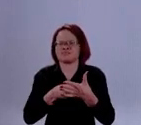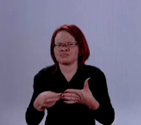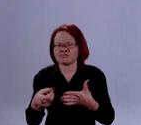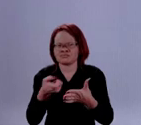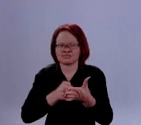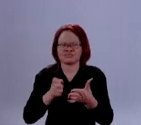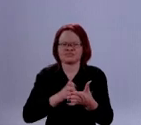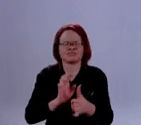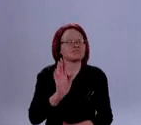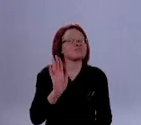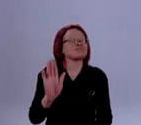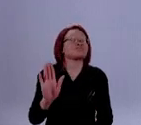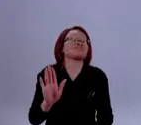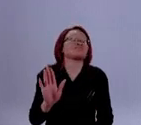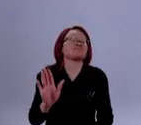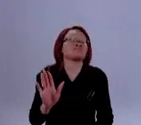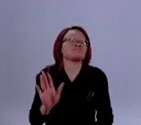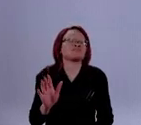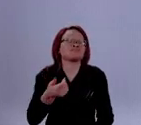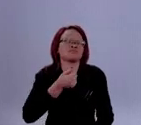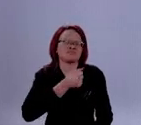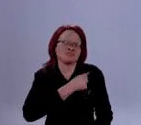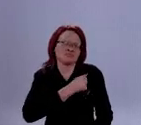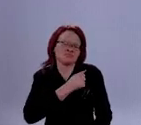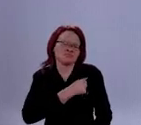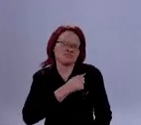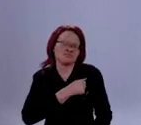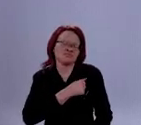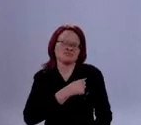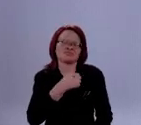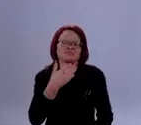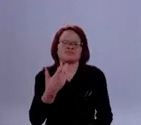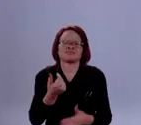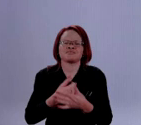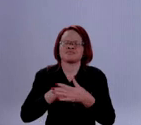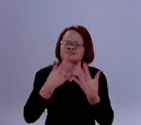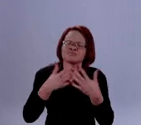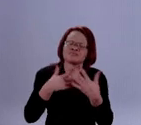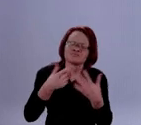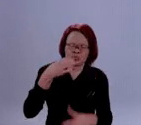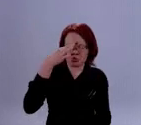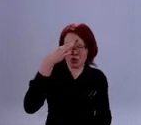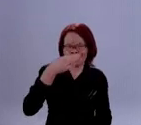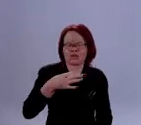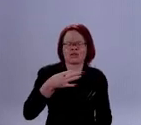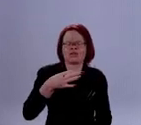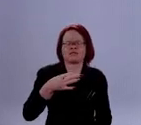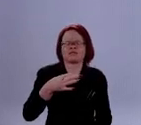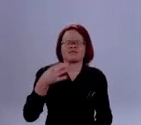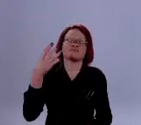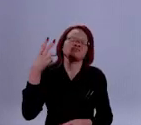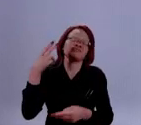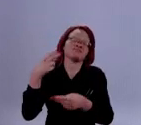que estão colados a eles querido diário Bom dia maravilhoso